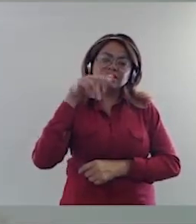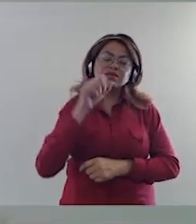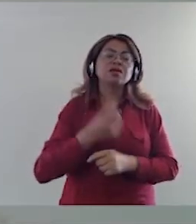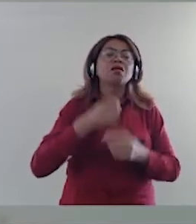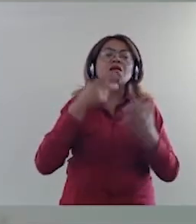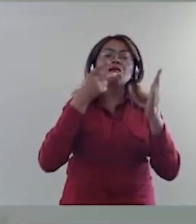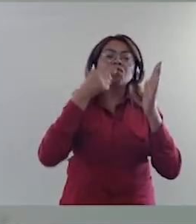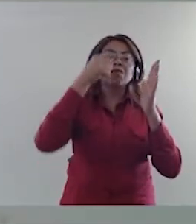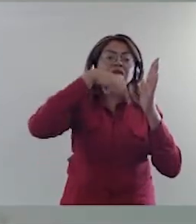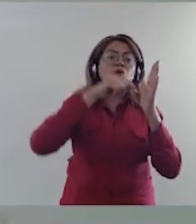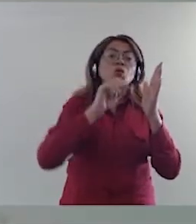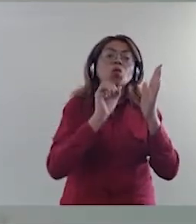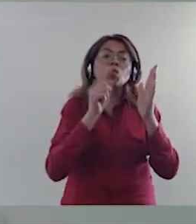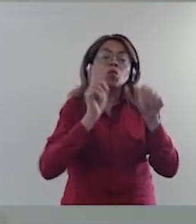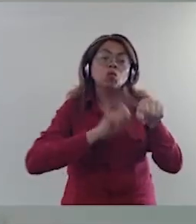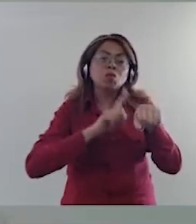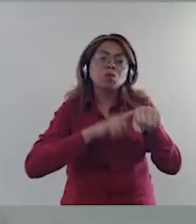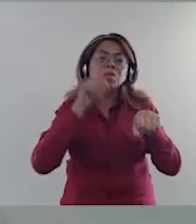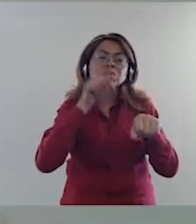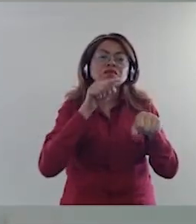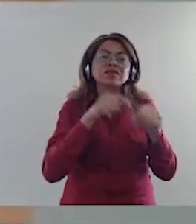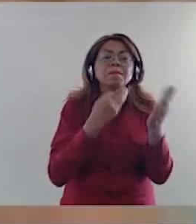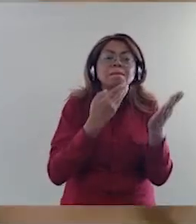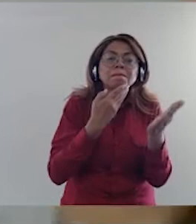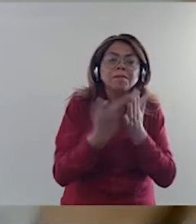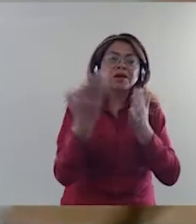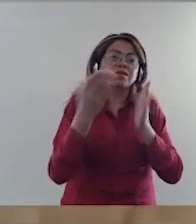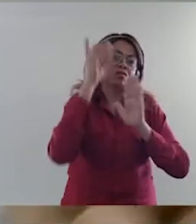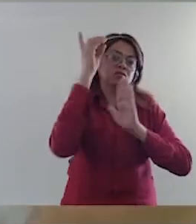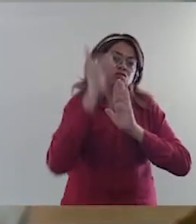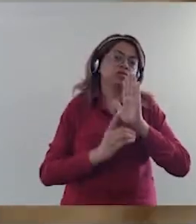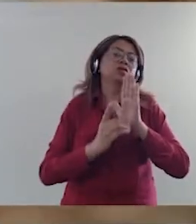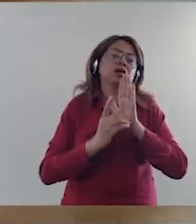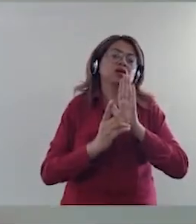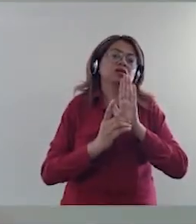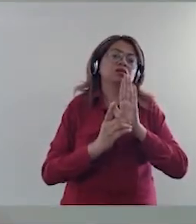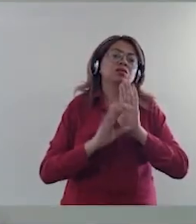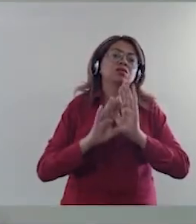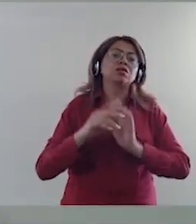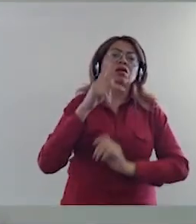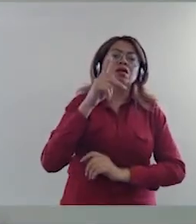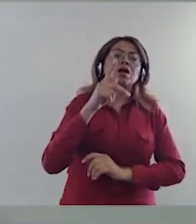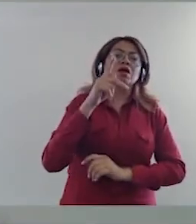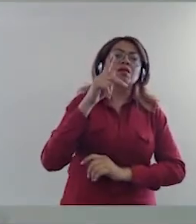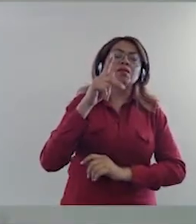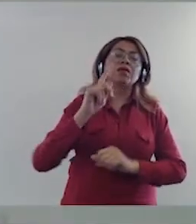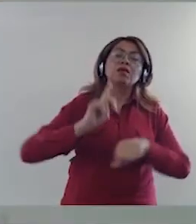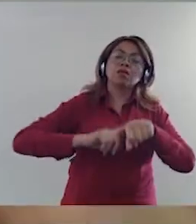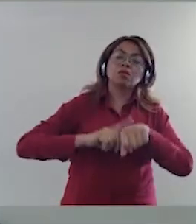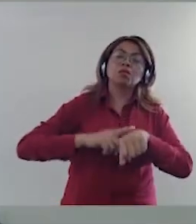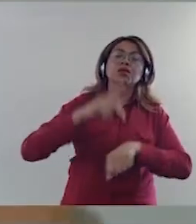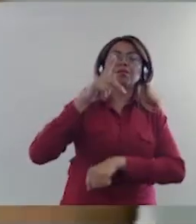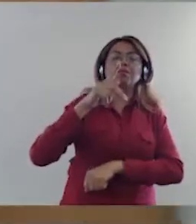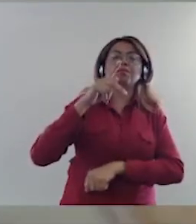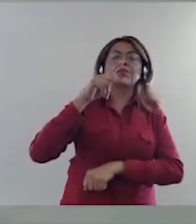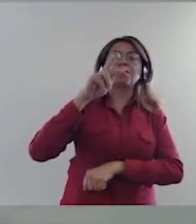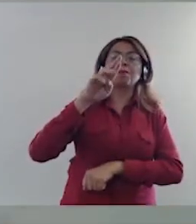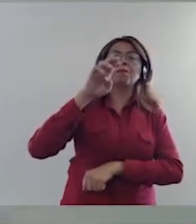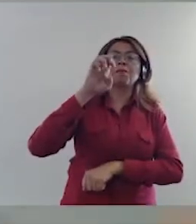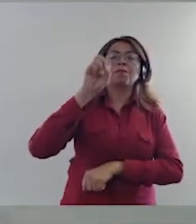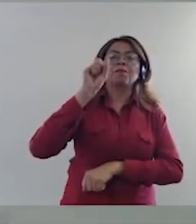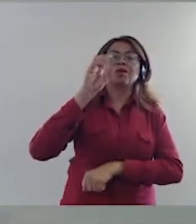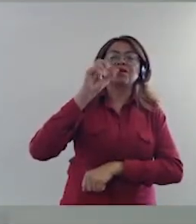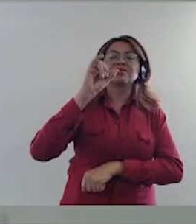do direito potestativo, enquanto que a prescrição, o direito não desaparece. E, por isso, faz